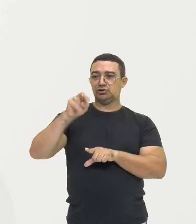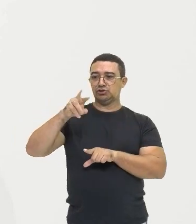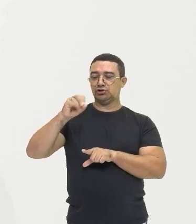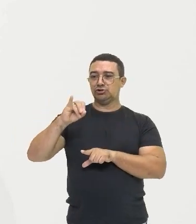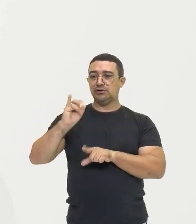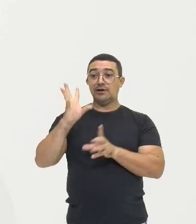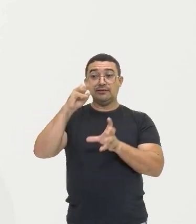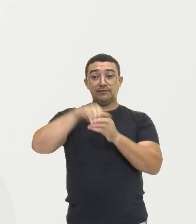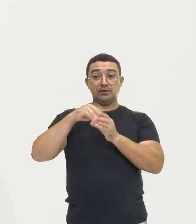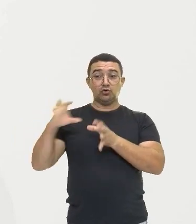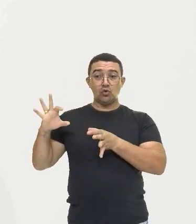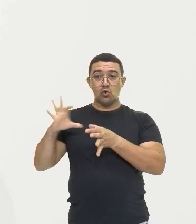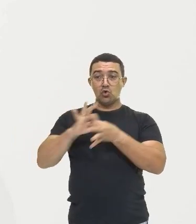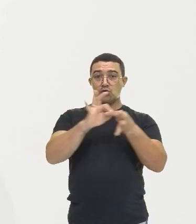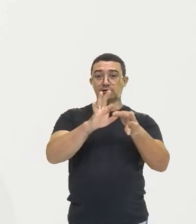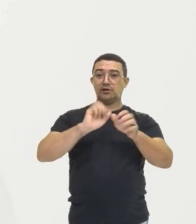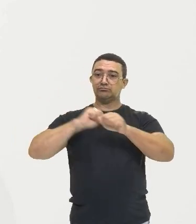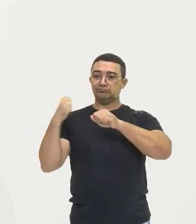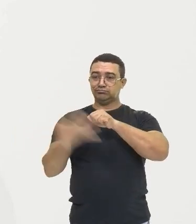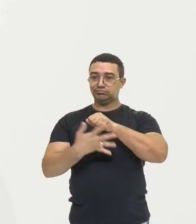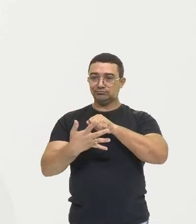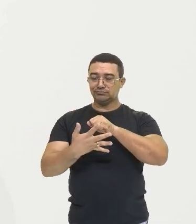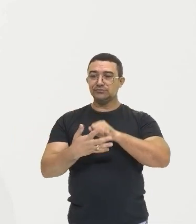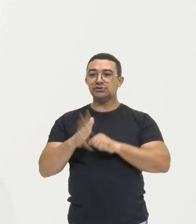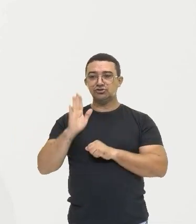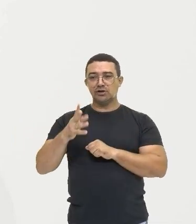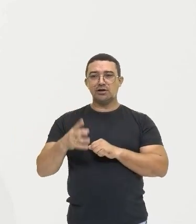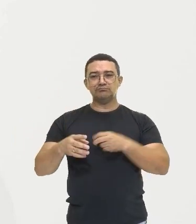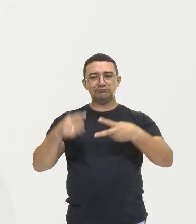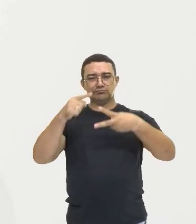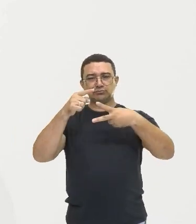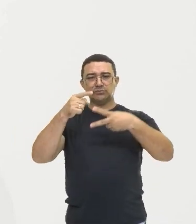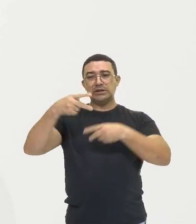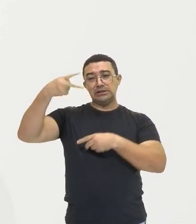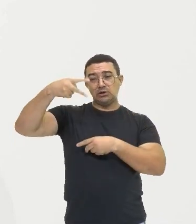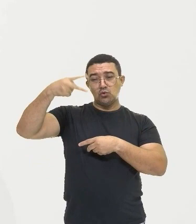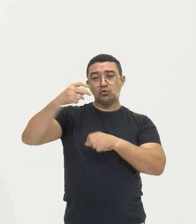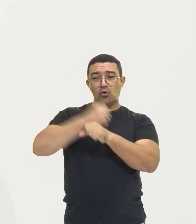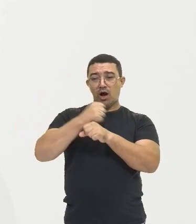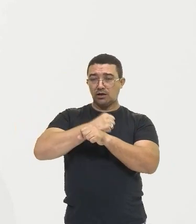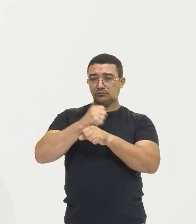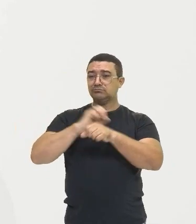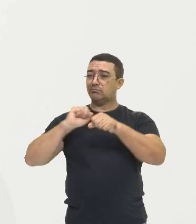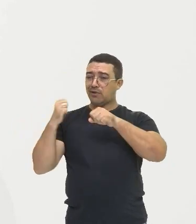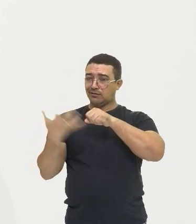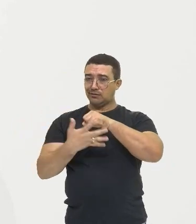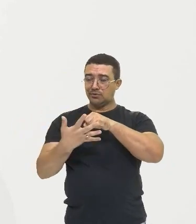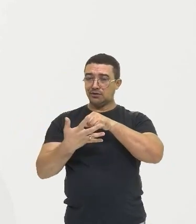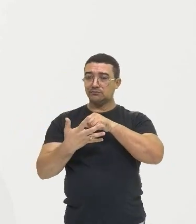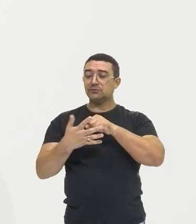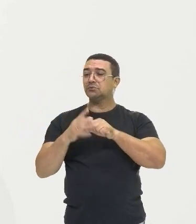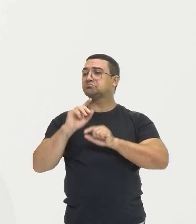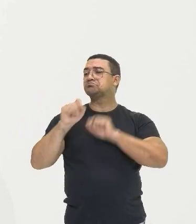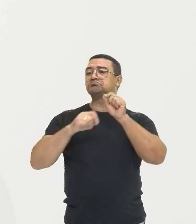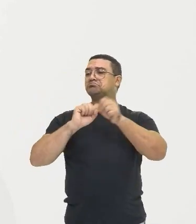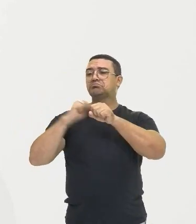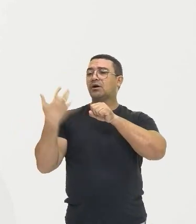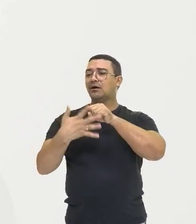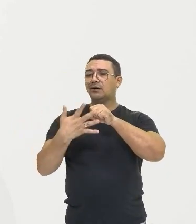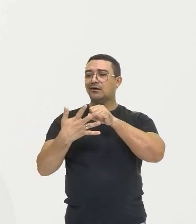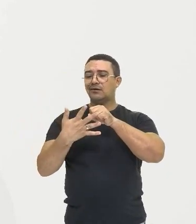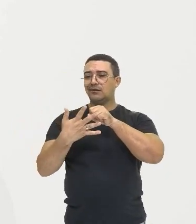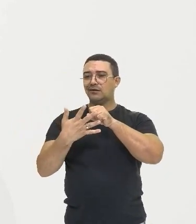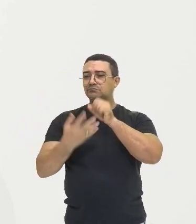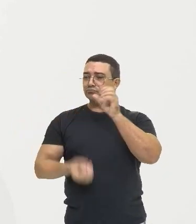pandêmico. Nós estamos aí no segundo ano de pandemia e é claro que essa pandemia que veio, ela